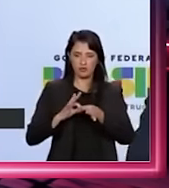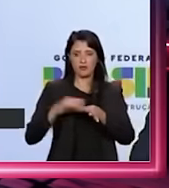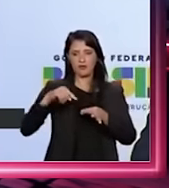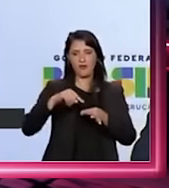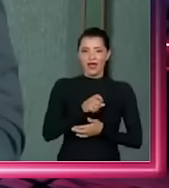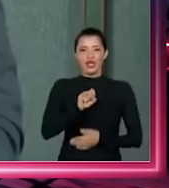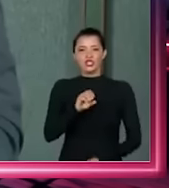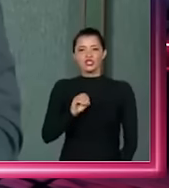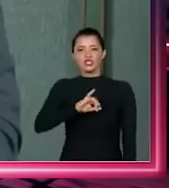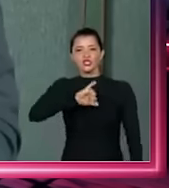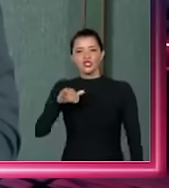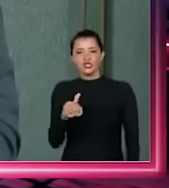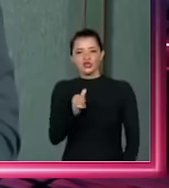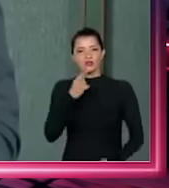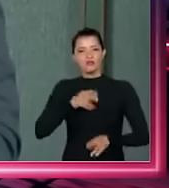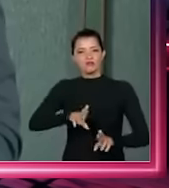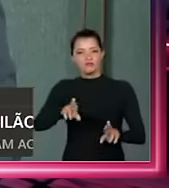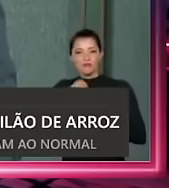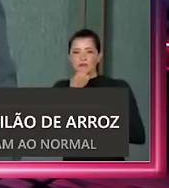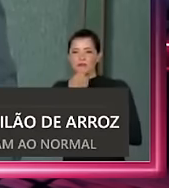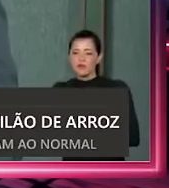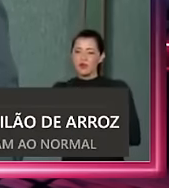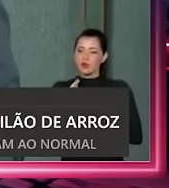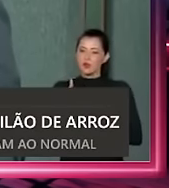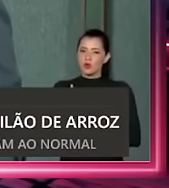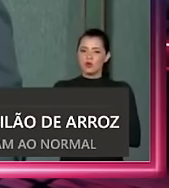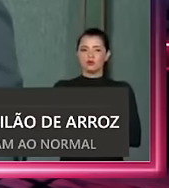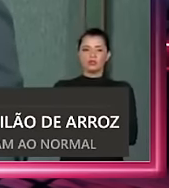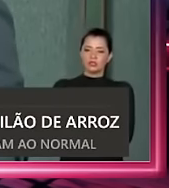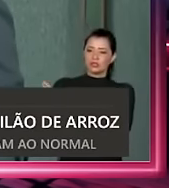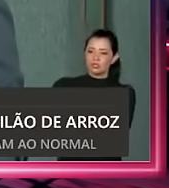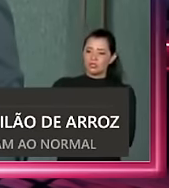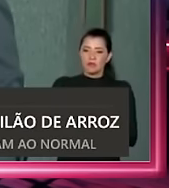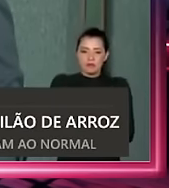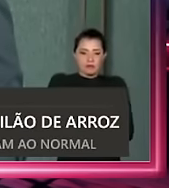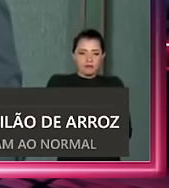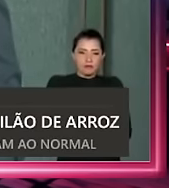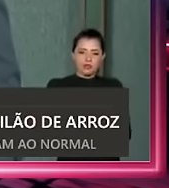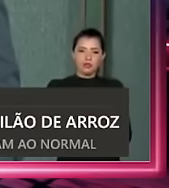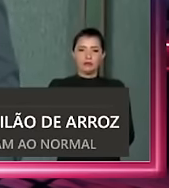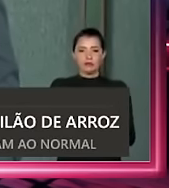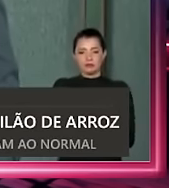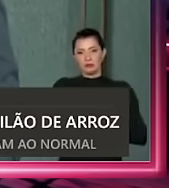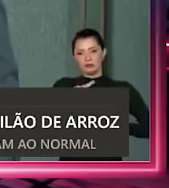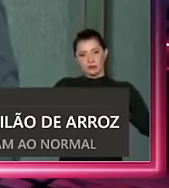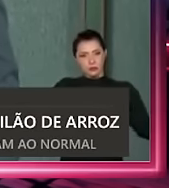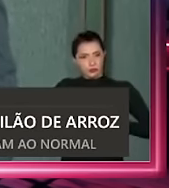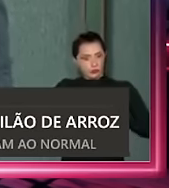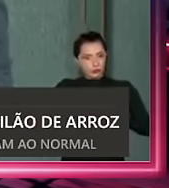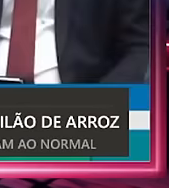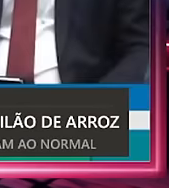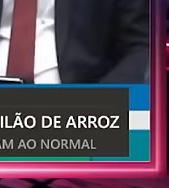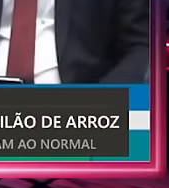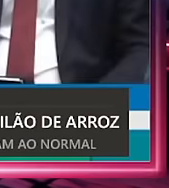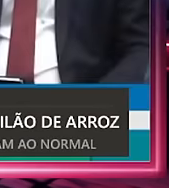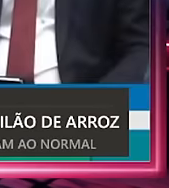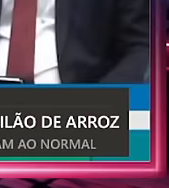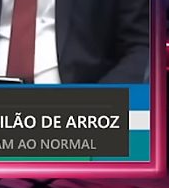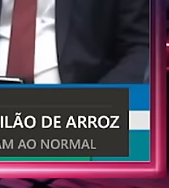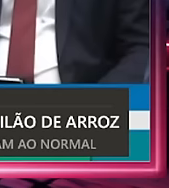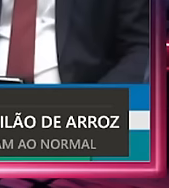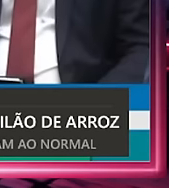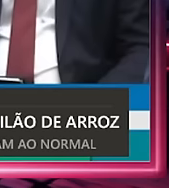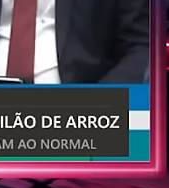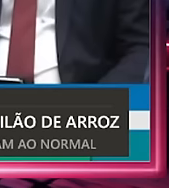de Lula o objetivo agora é estimular um aumento de produção dentro do país o governo tentou